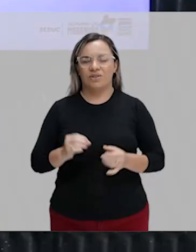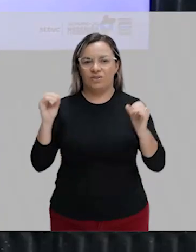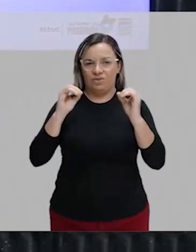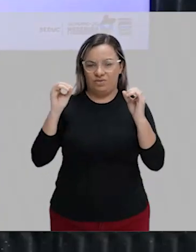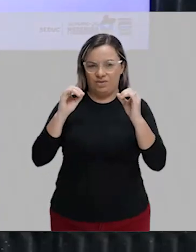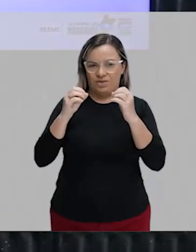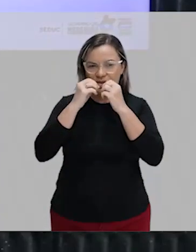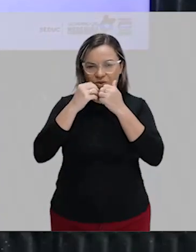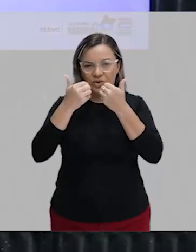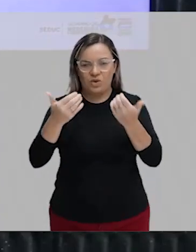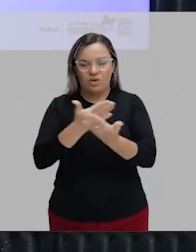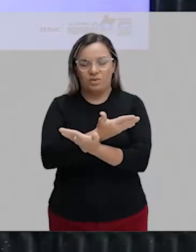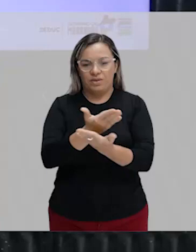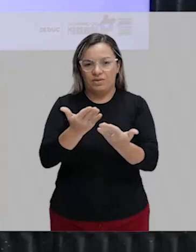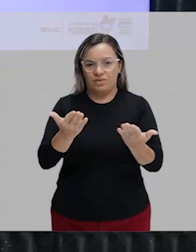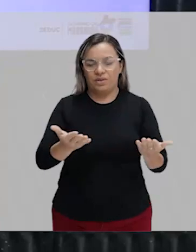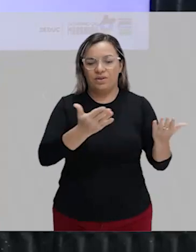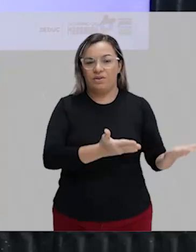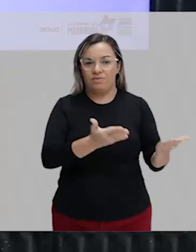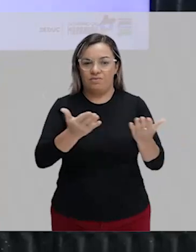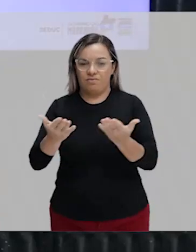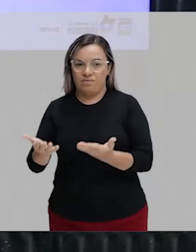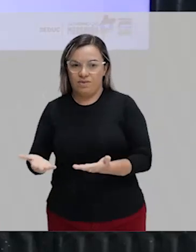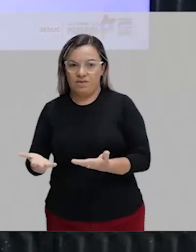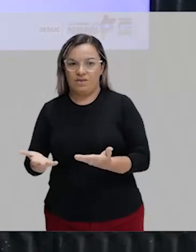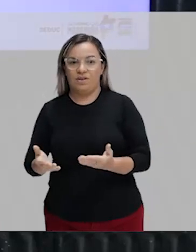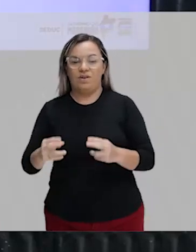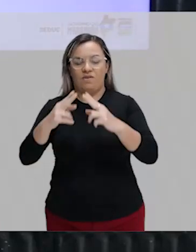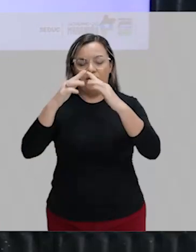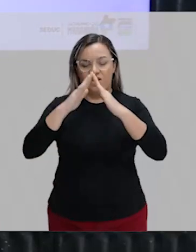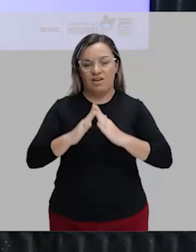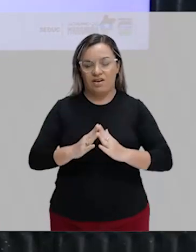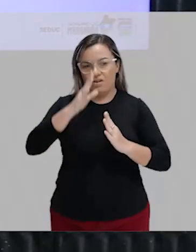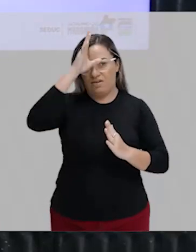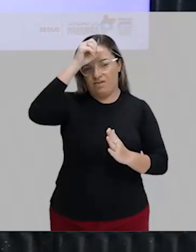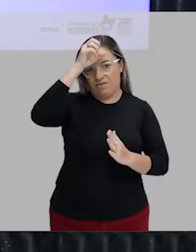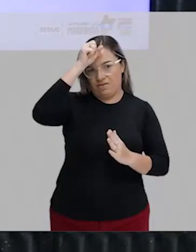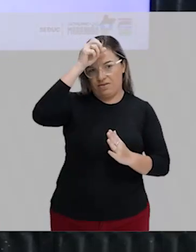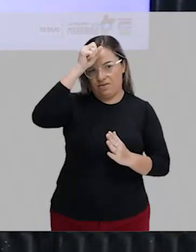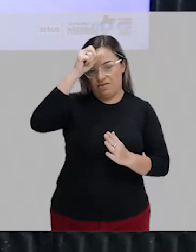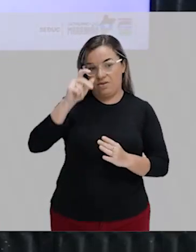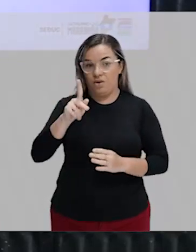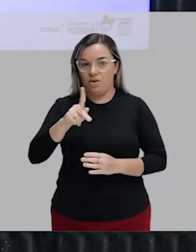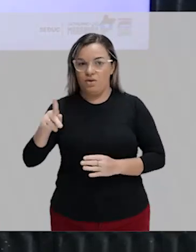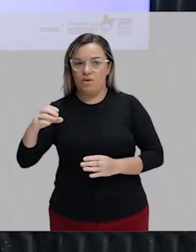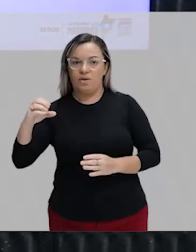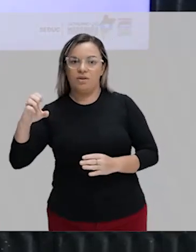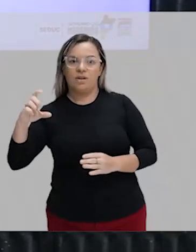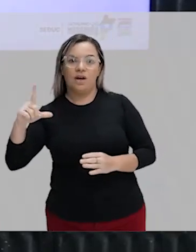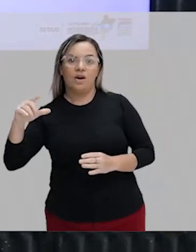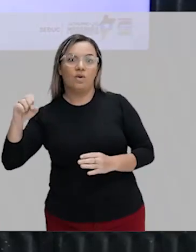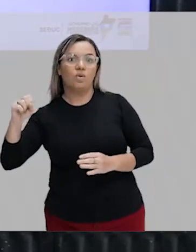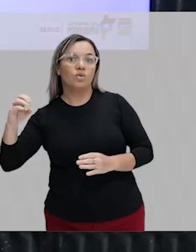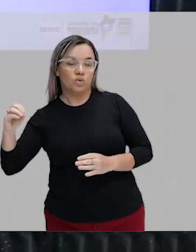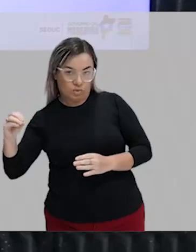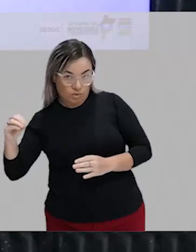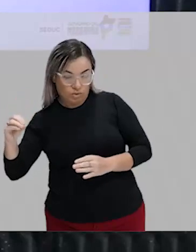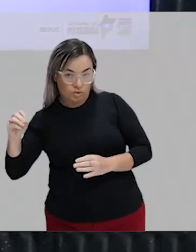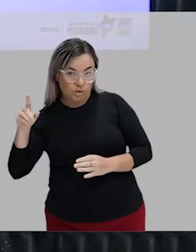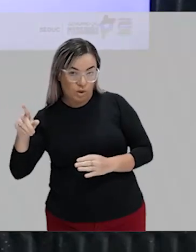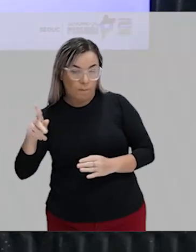E aí, pessoal, tudo bem com vocês? Sejam bem-vindos a mais um Fica em Casa Aprendendo. Aqui quem fala com vocês é o professor Celso Ramos, sou